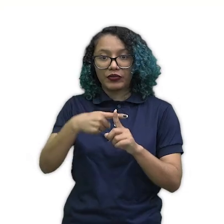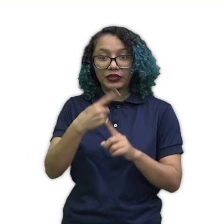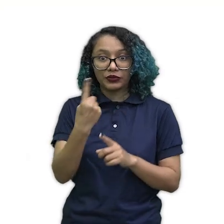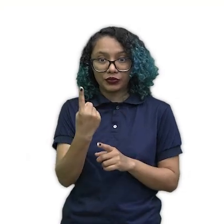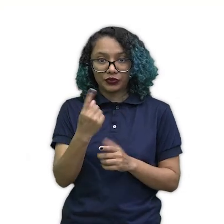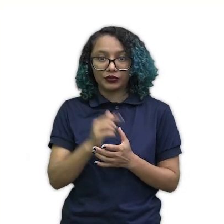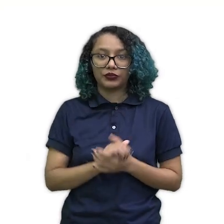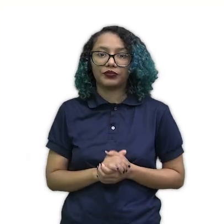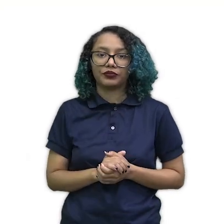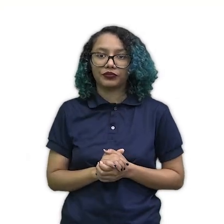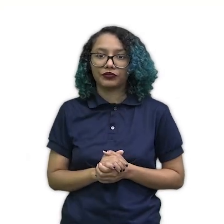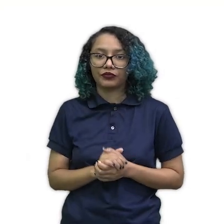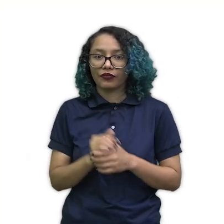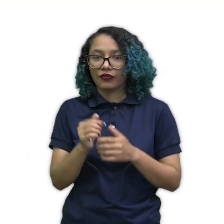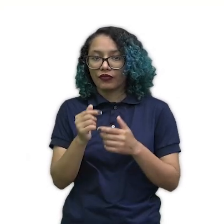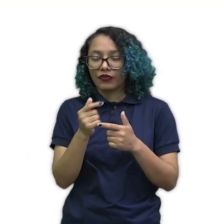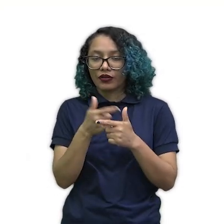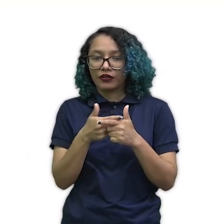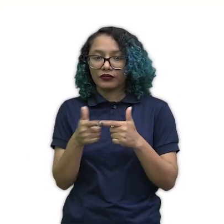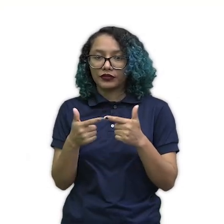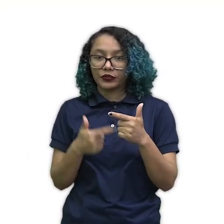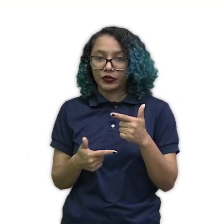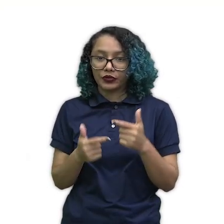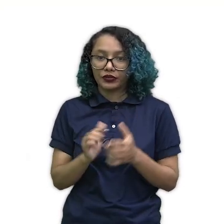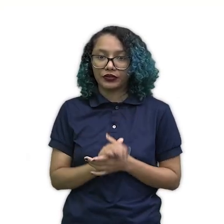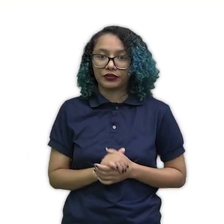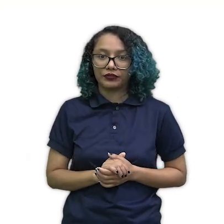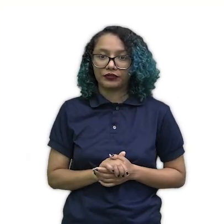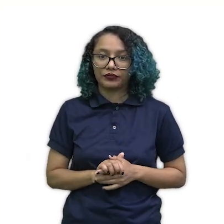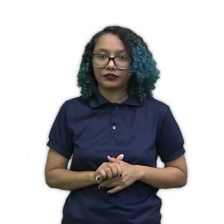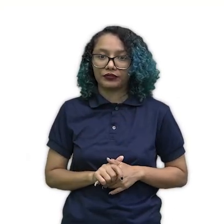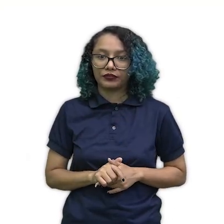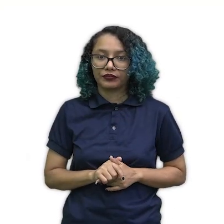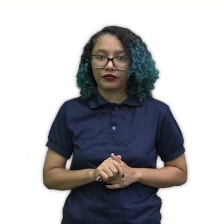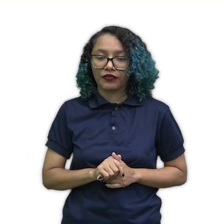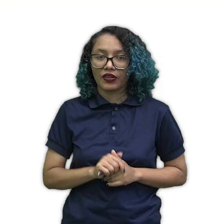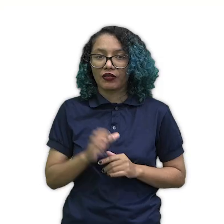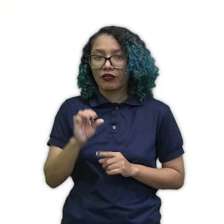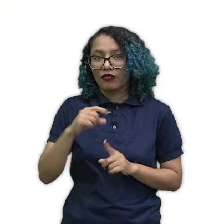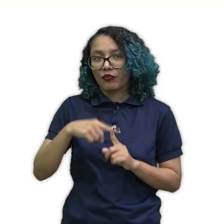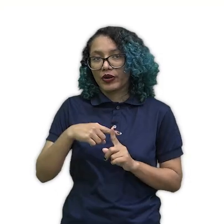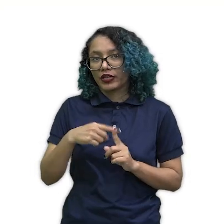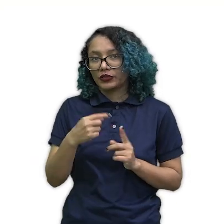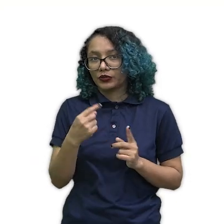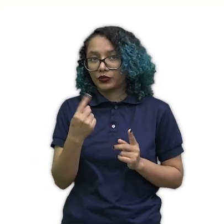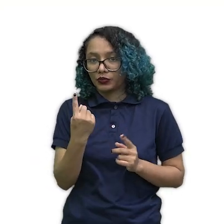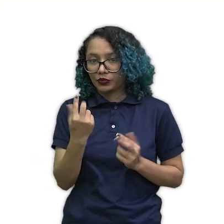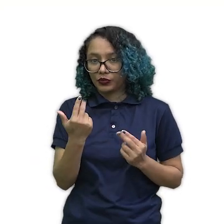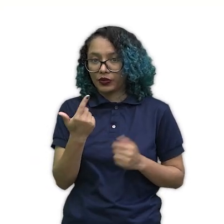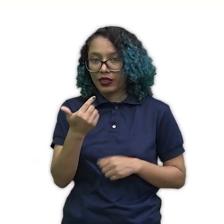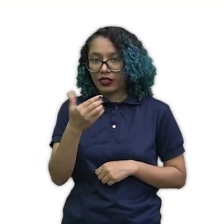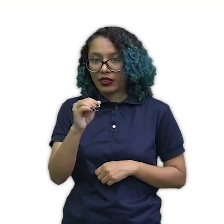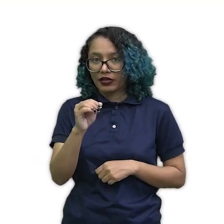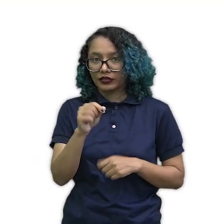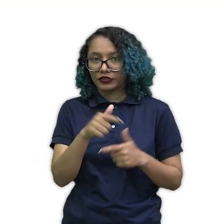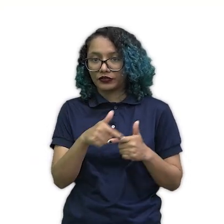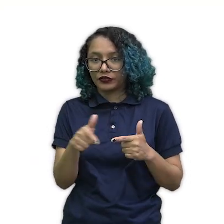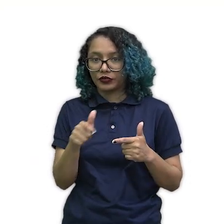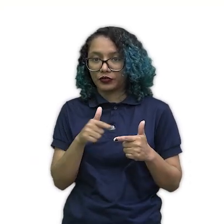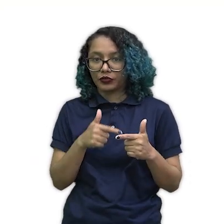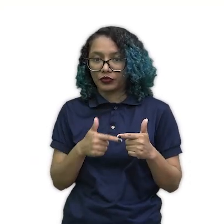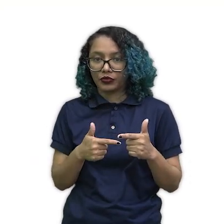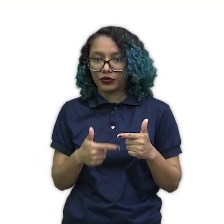caso, 9 mais 1, e dividir por 2. 9 mais 1 é 10, 10 dividido